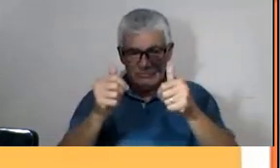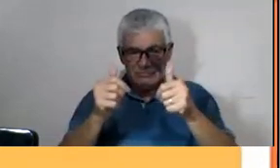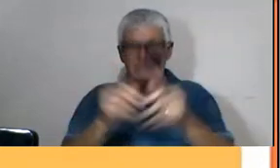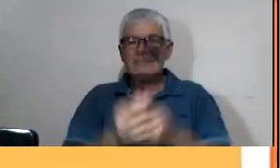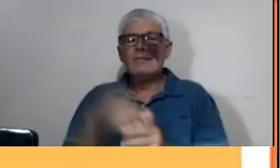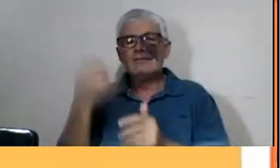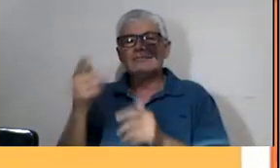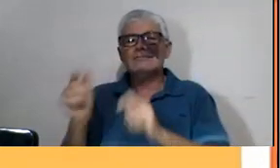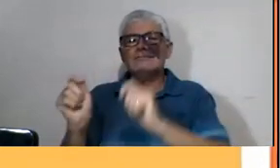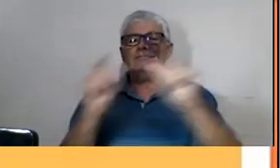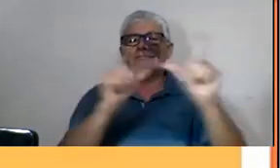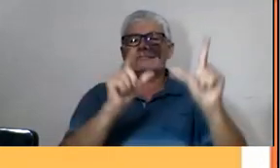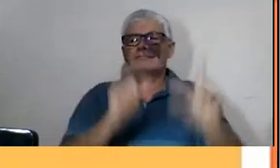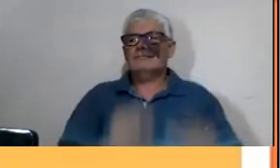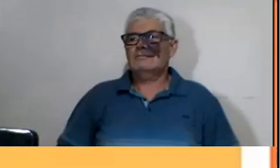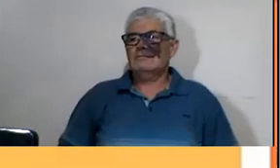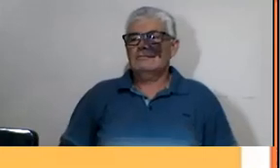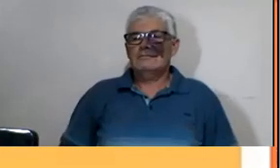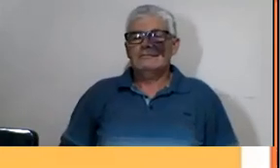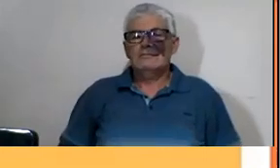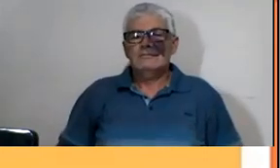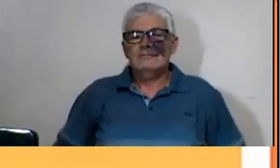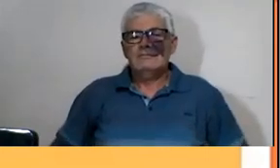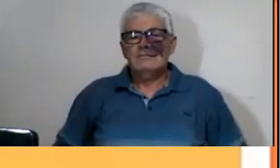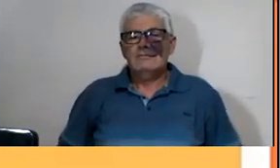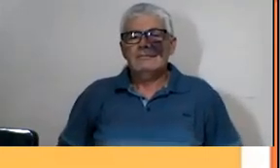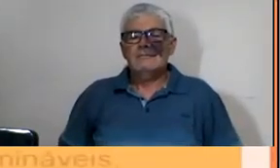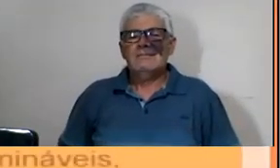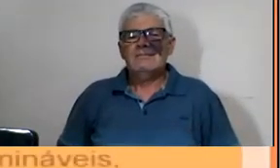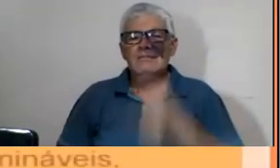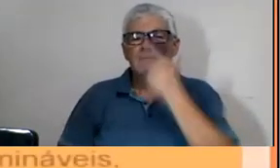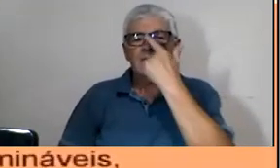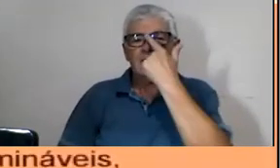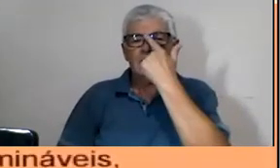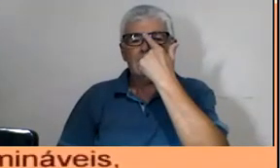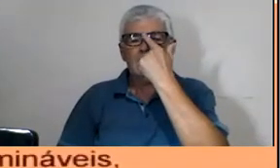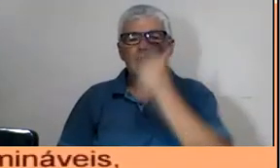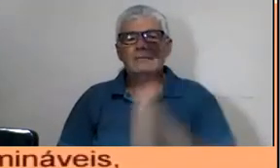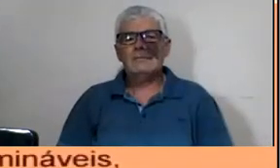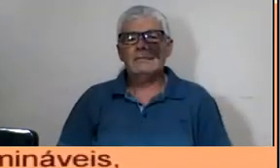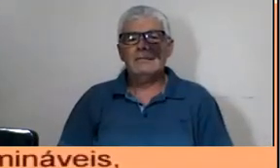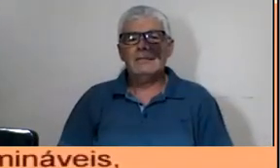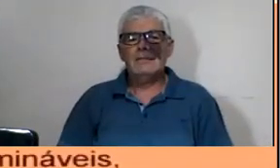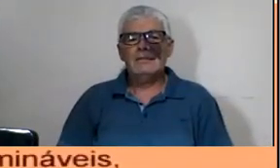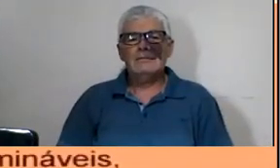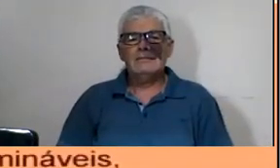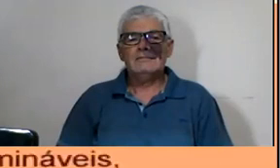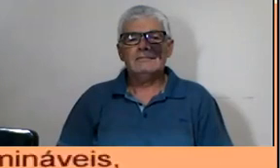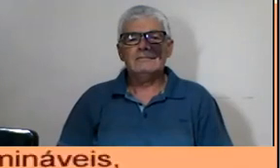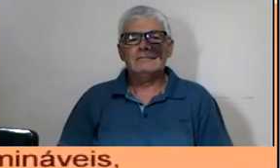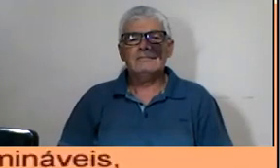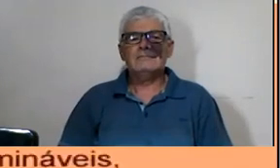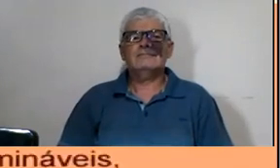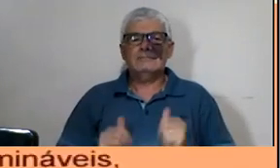aquelas peças enormes, muito, muito numerosas, né? Então, depois de 11 anos,